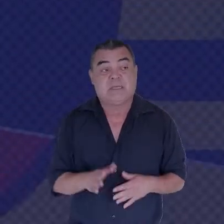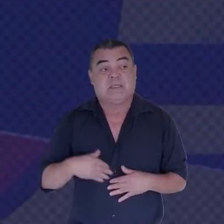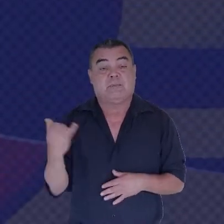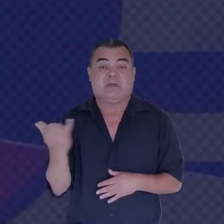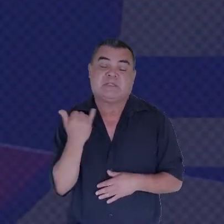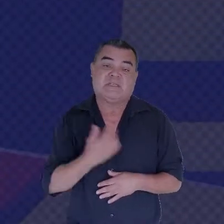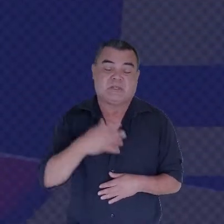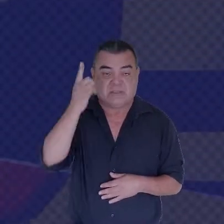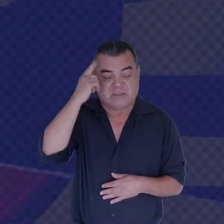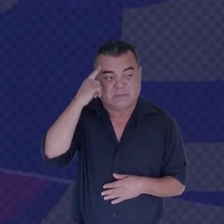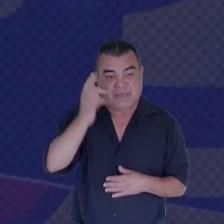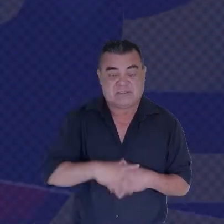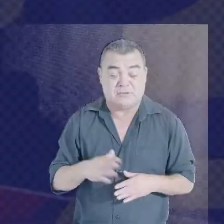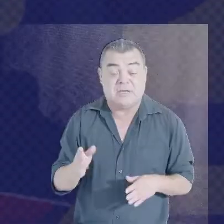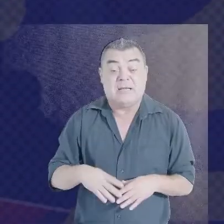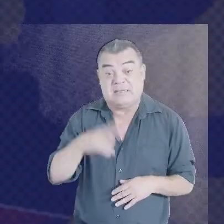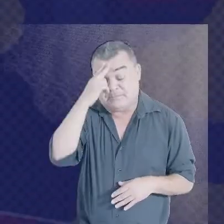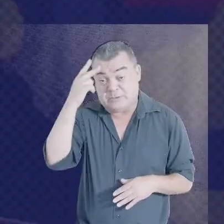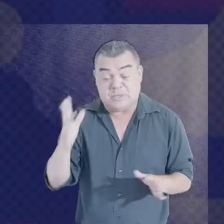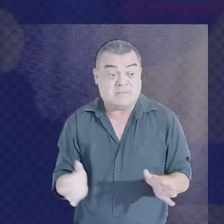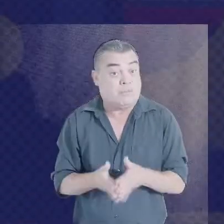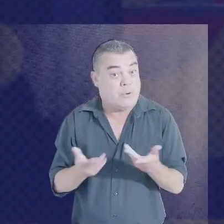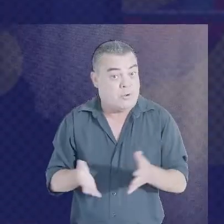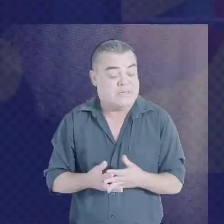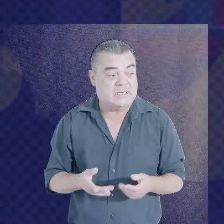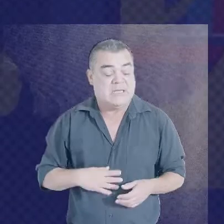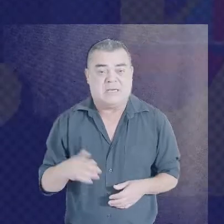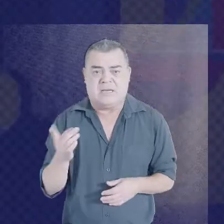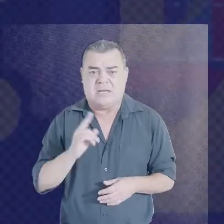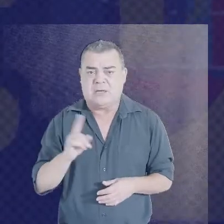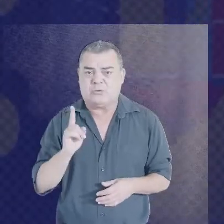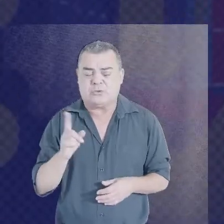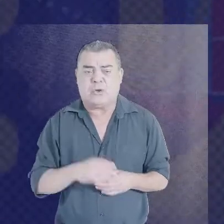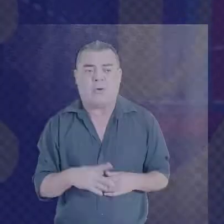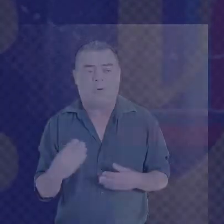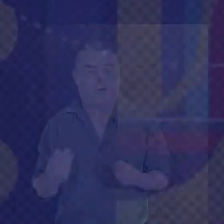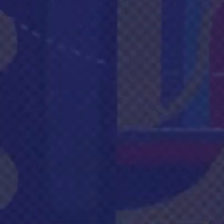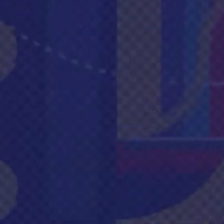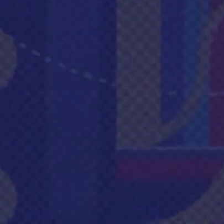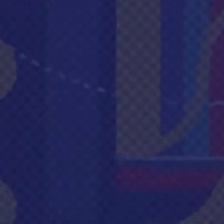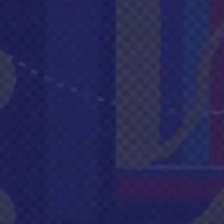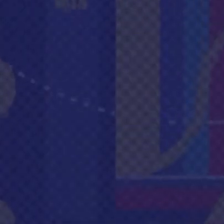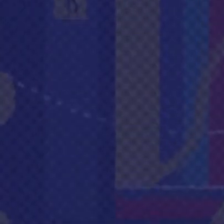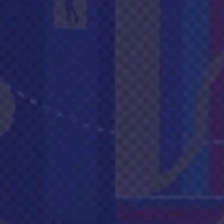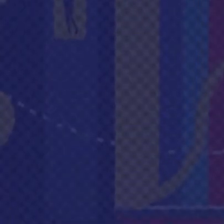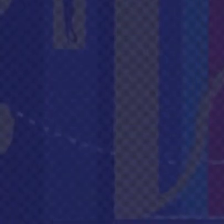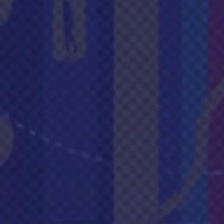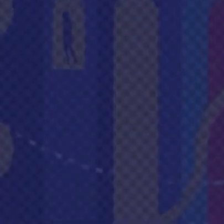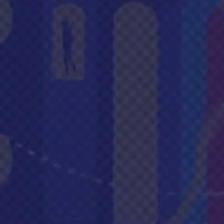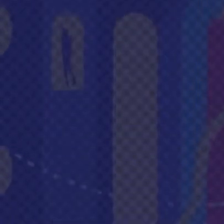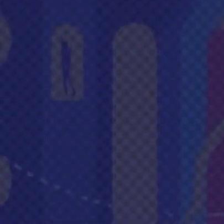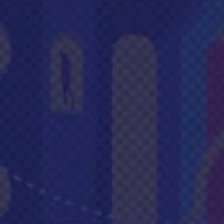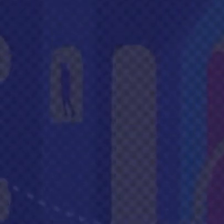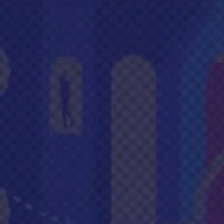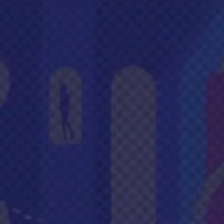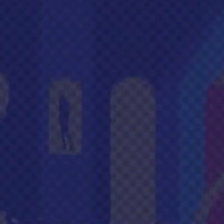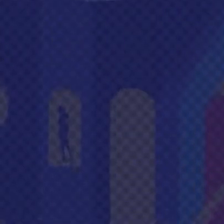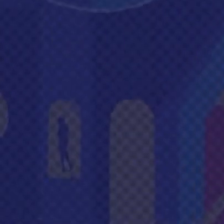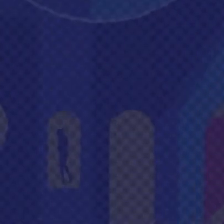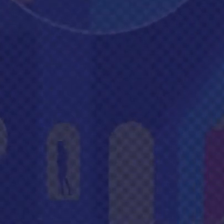importante que a gente pense nos mais pobres é não apenas é como é é